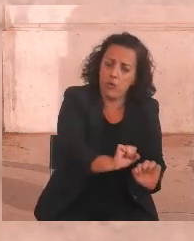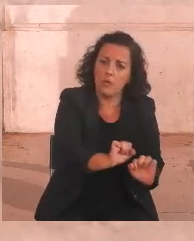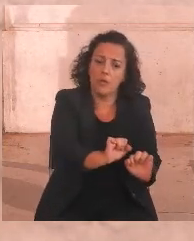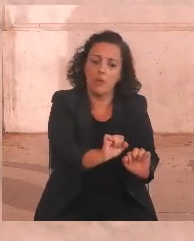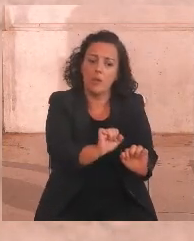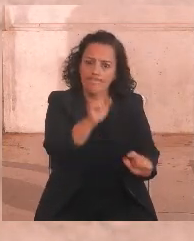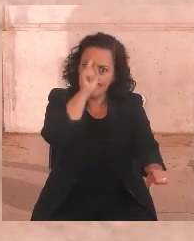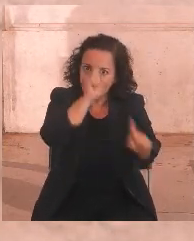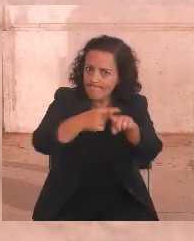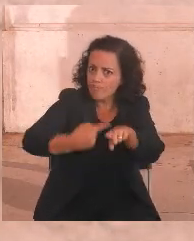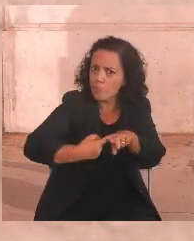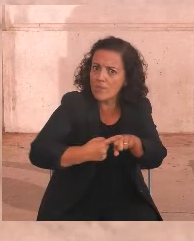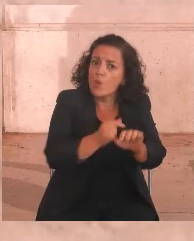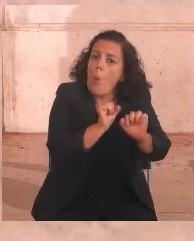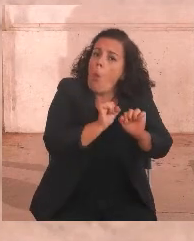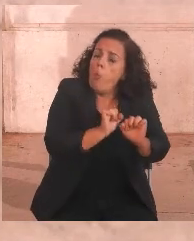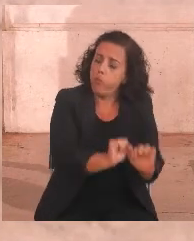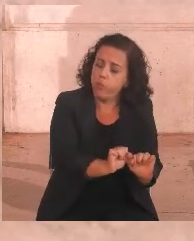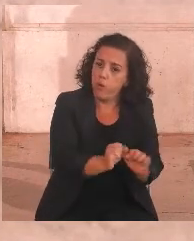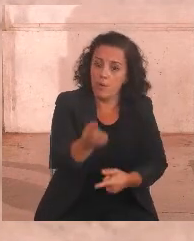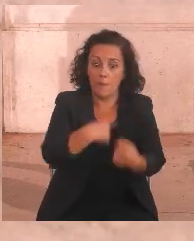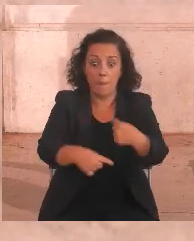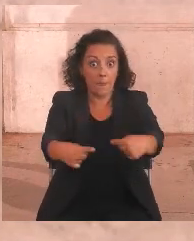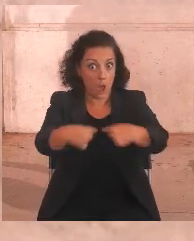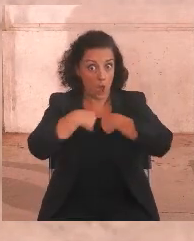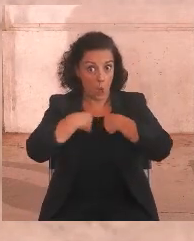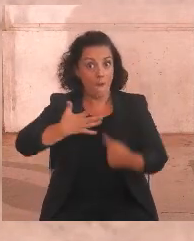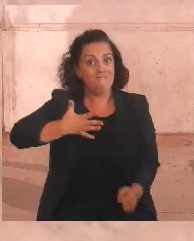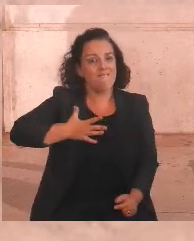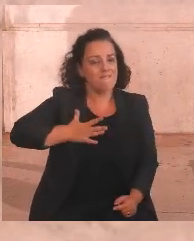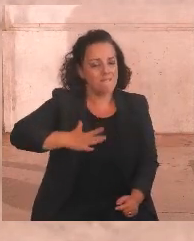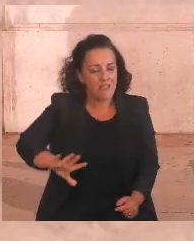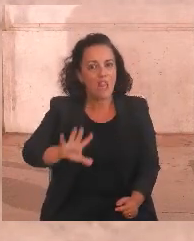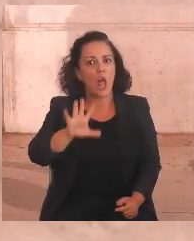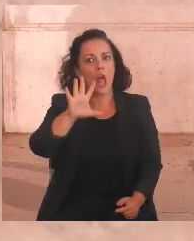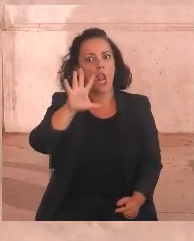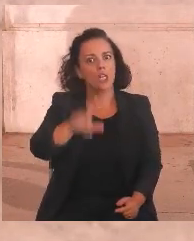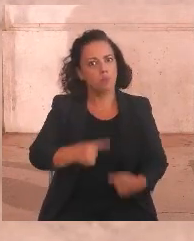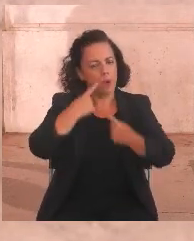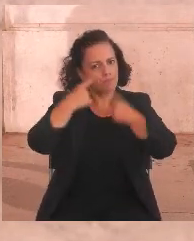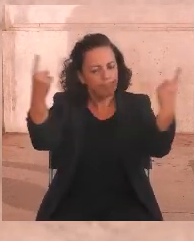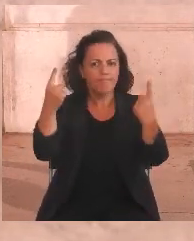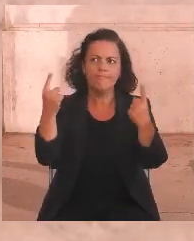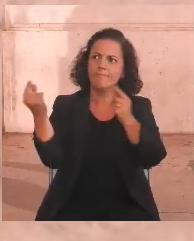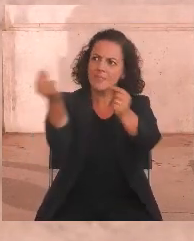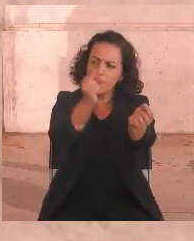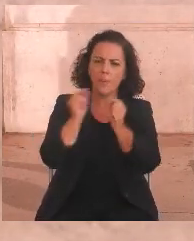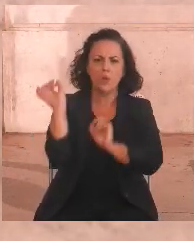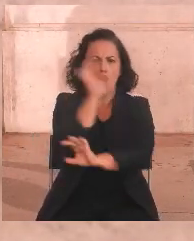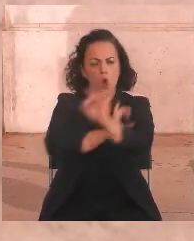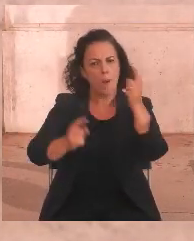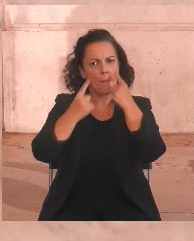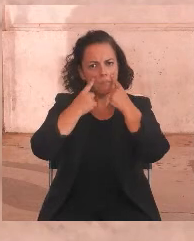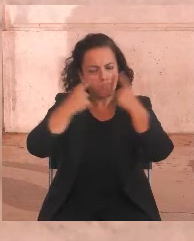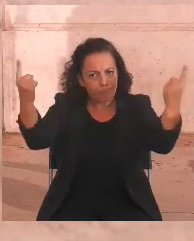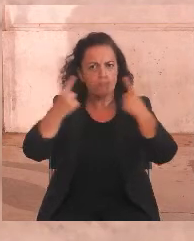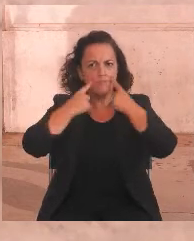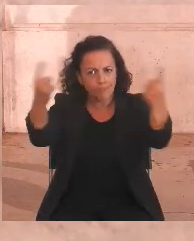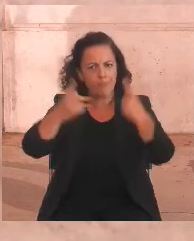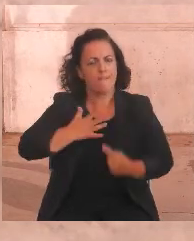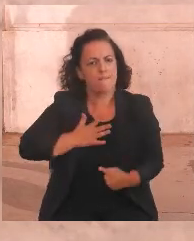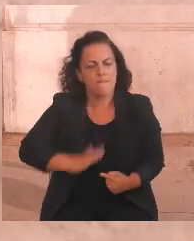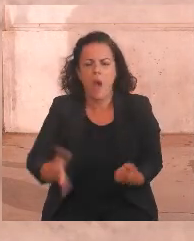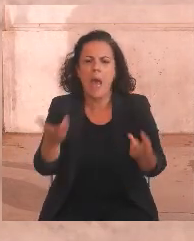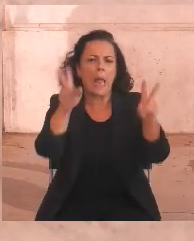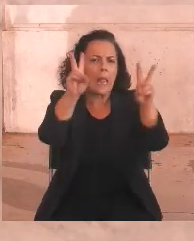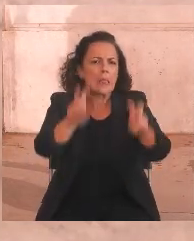sua ambição própria. Eu quero que Lisboa esteja mais presente nos debates europeus, nos debates globais em